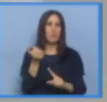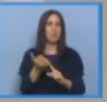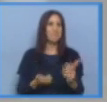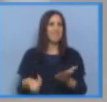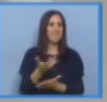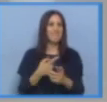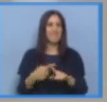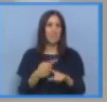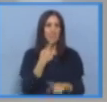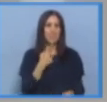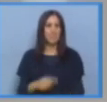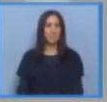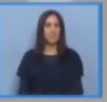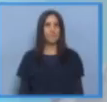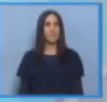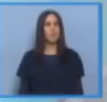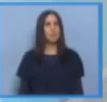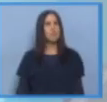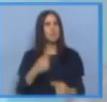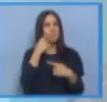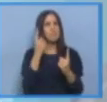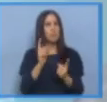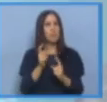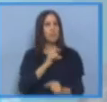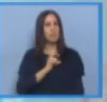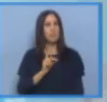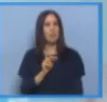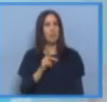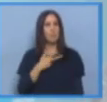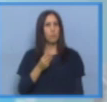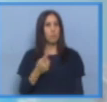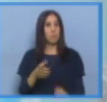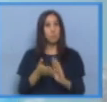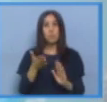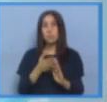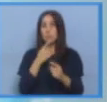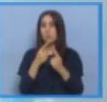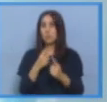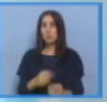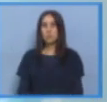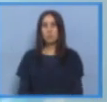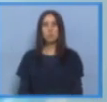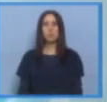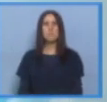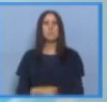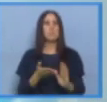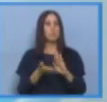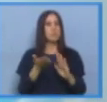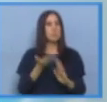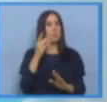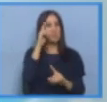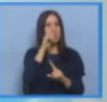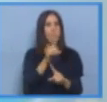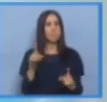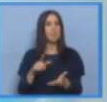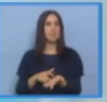dinamizar, é muito, muito interessante. E o que é que tudo isso te revela, Padre Álvaro? Que há essa urgência do diálogo? Mais do que urgência, é um reconhecer que